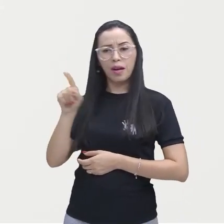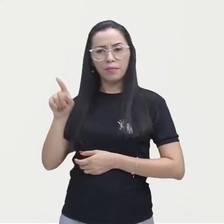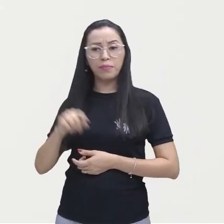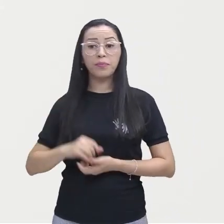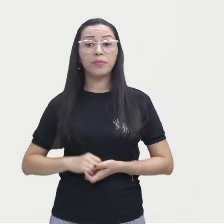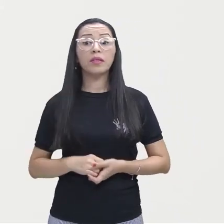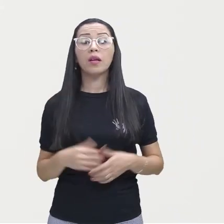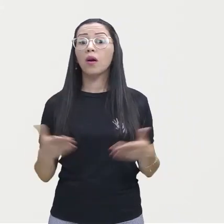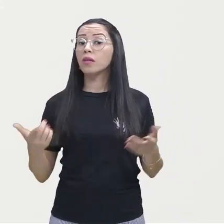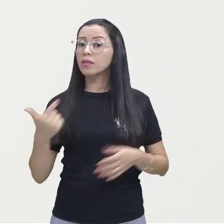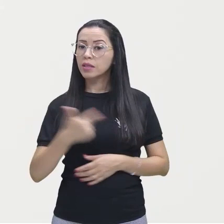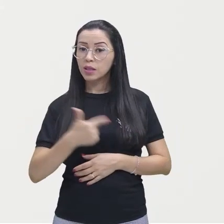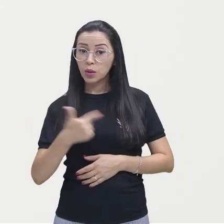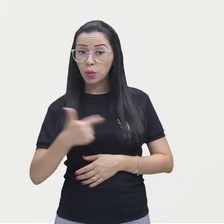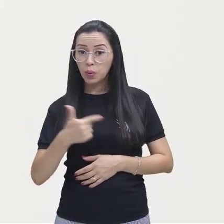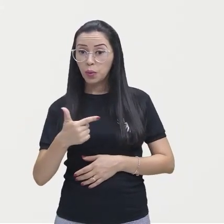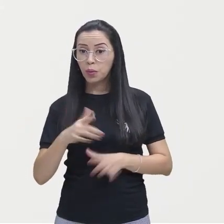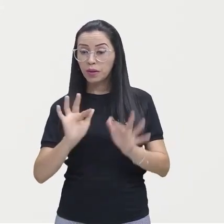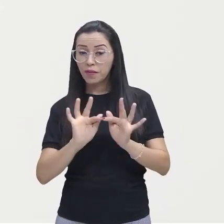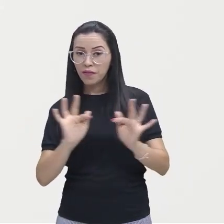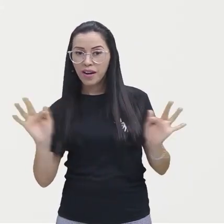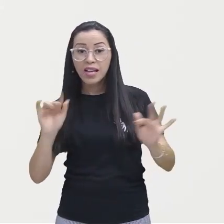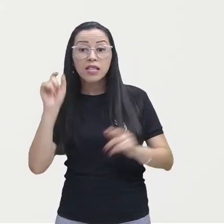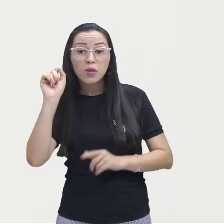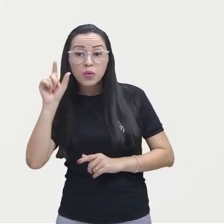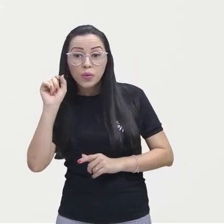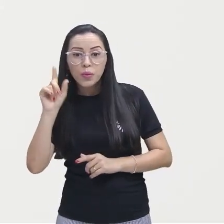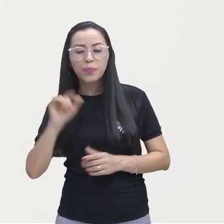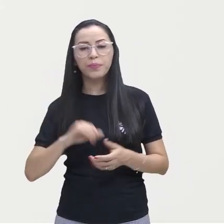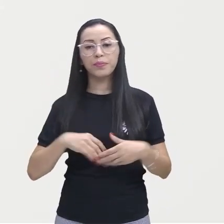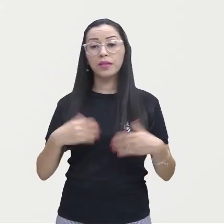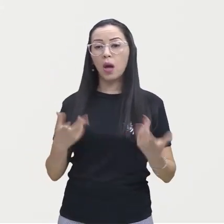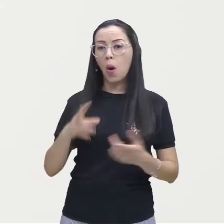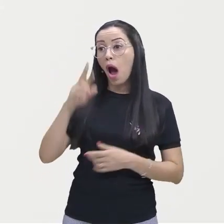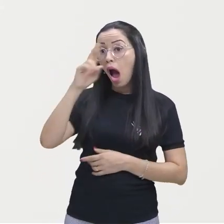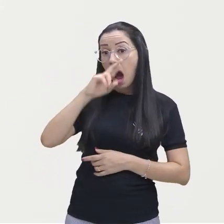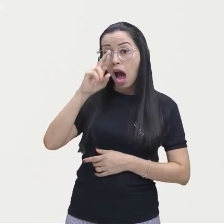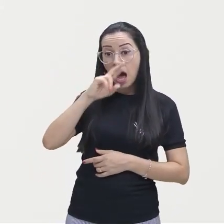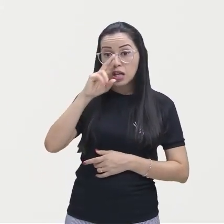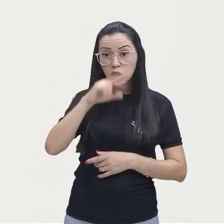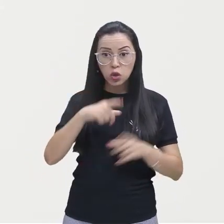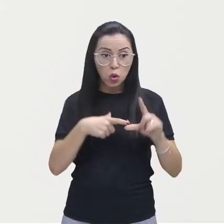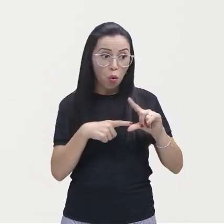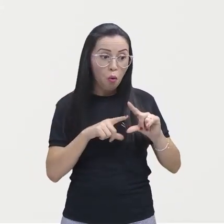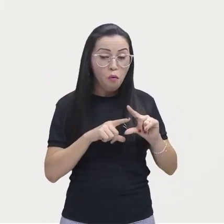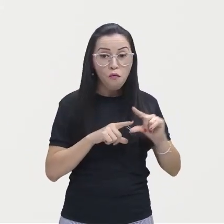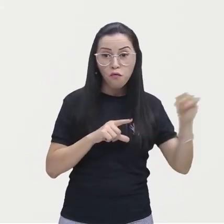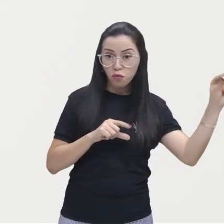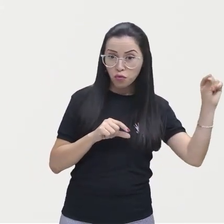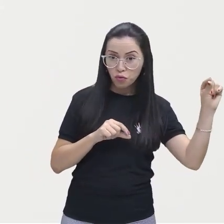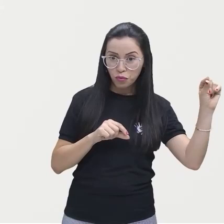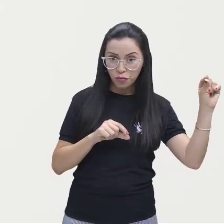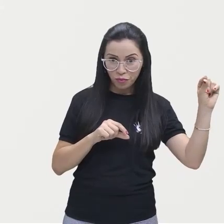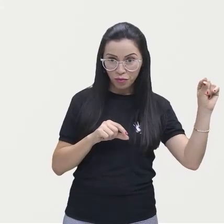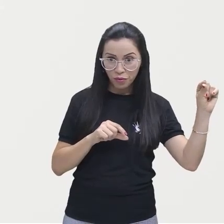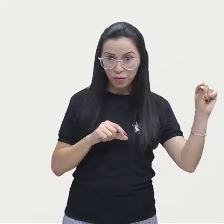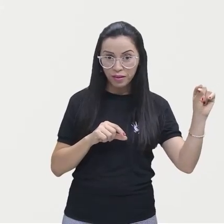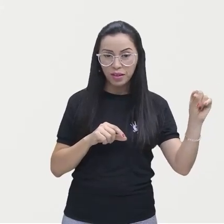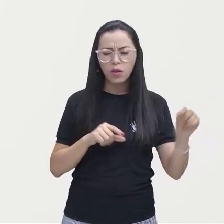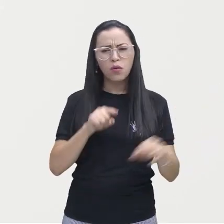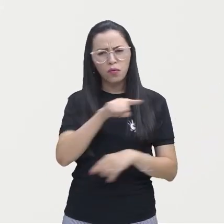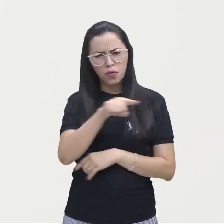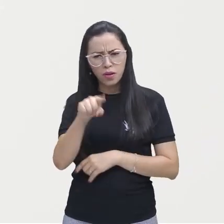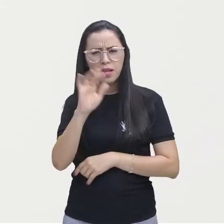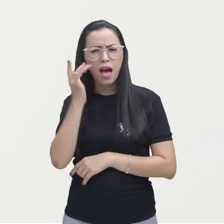Segunda frase. Correu para bem longe para escapar do leão. Será que o ratinho